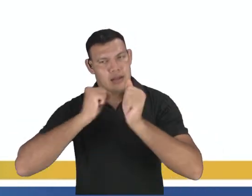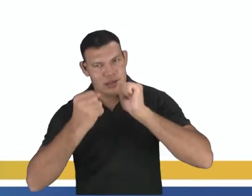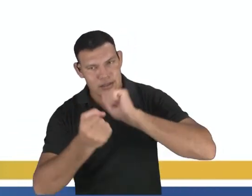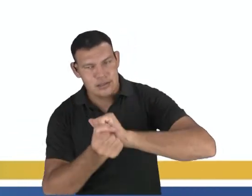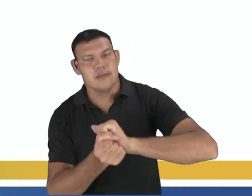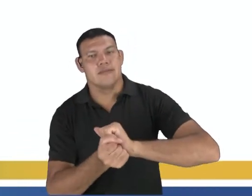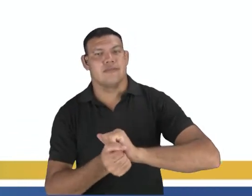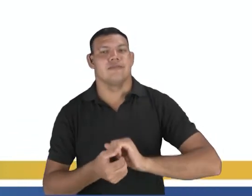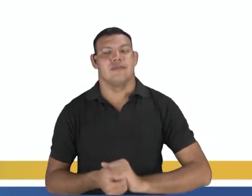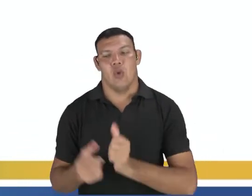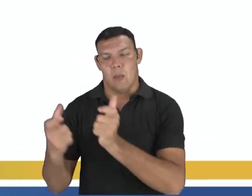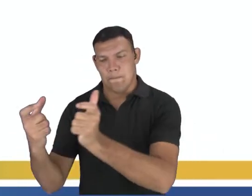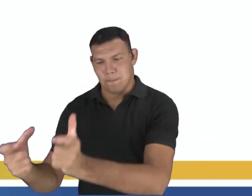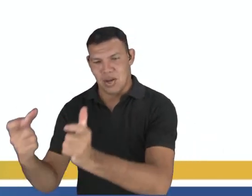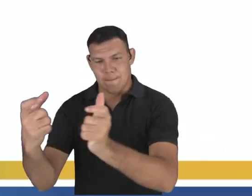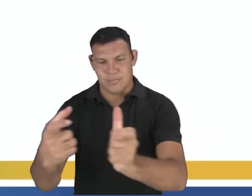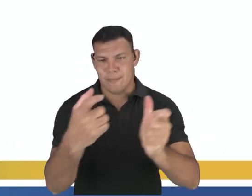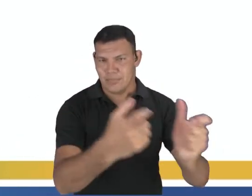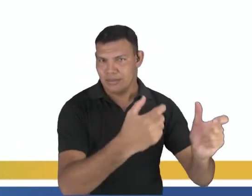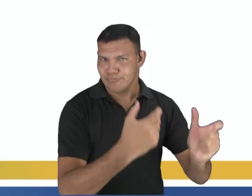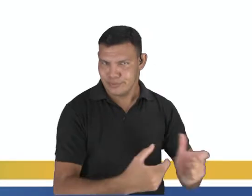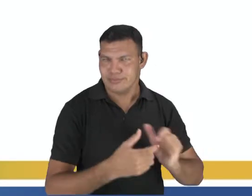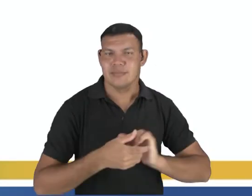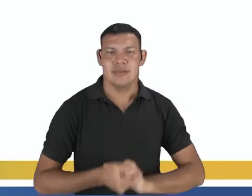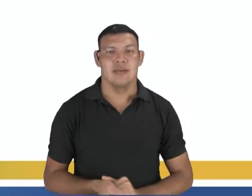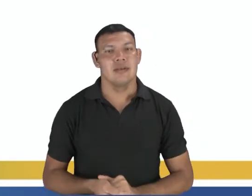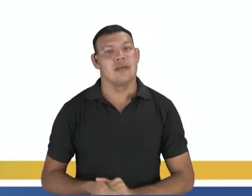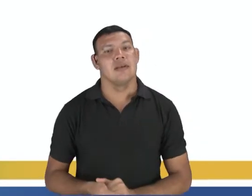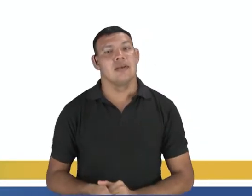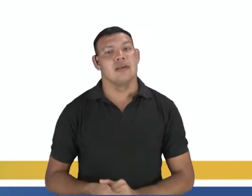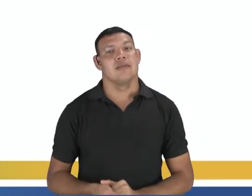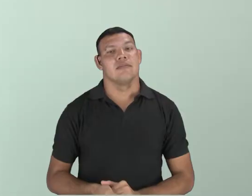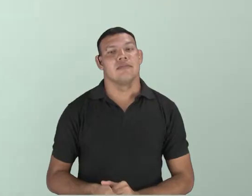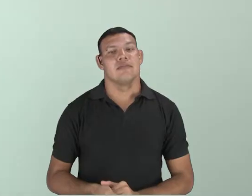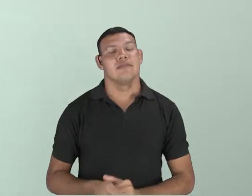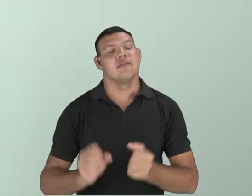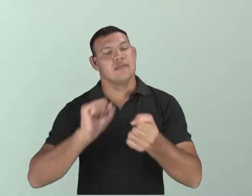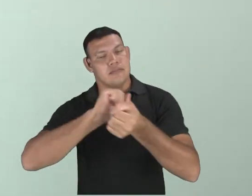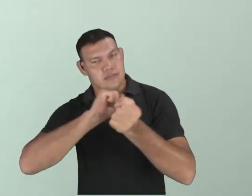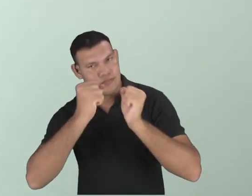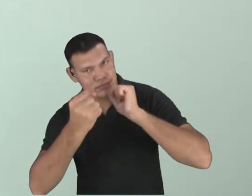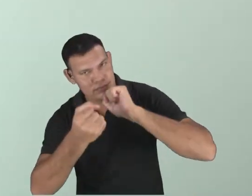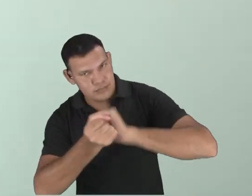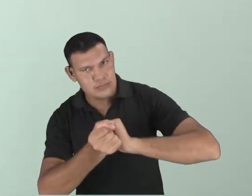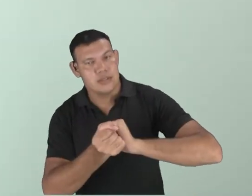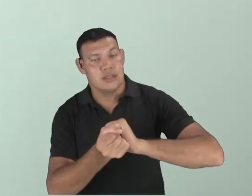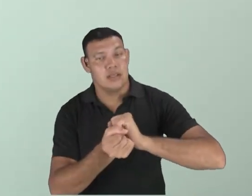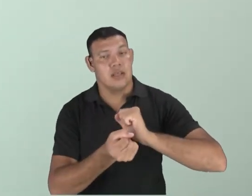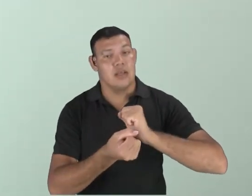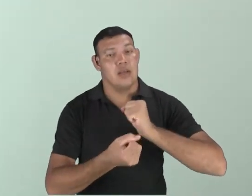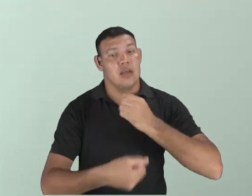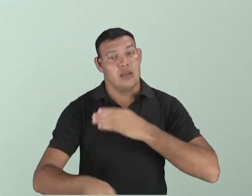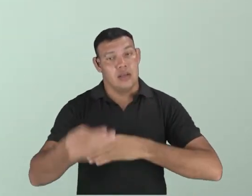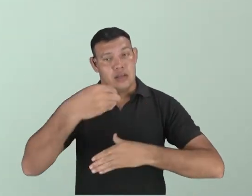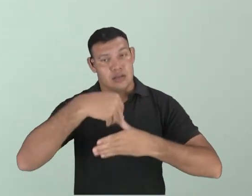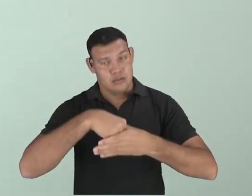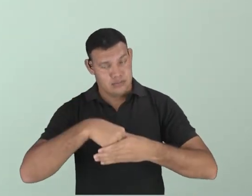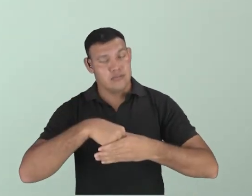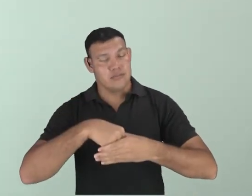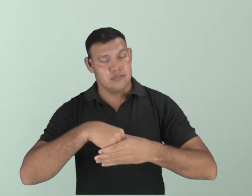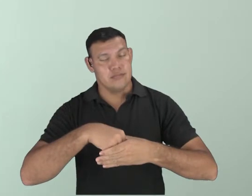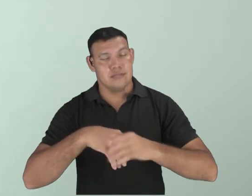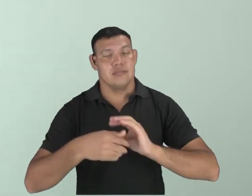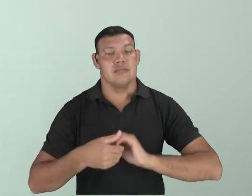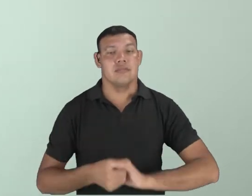adequar. Então, não é a questão de ser mais complexo ou não, é a questão da adequação dentro da